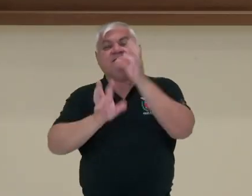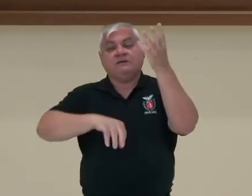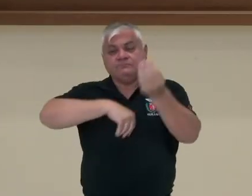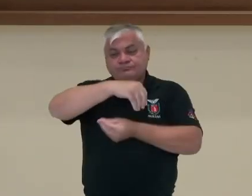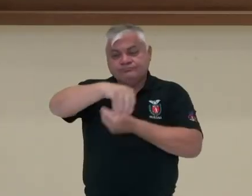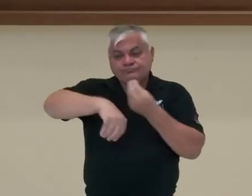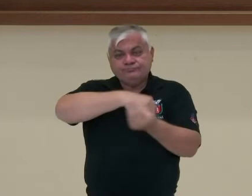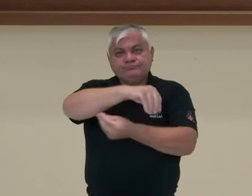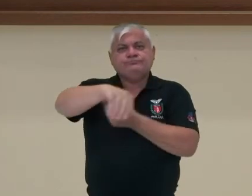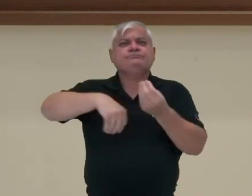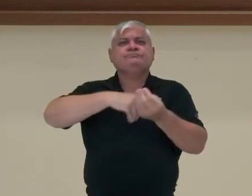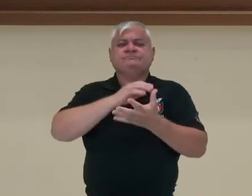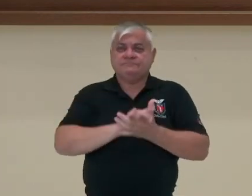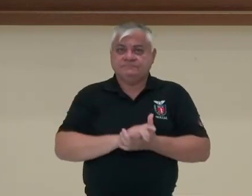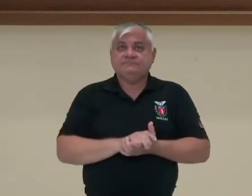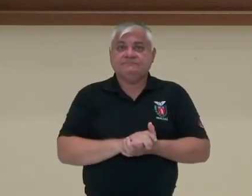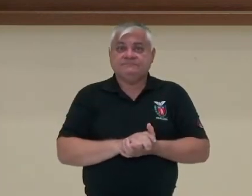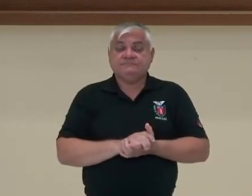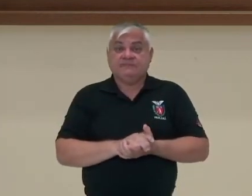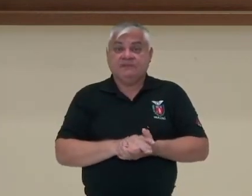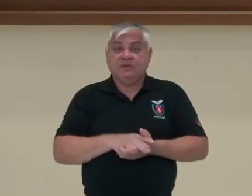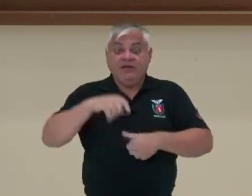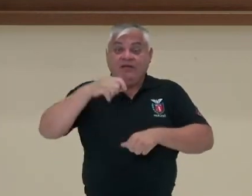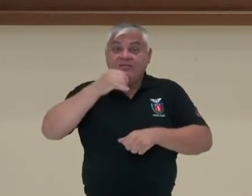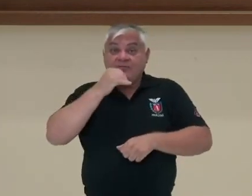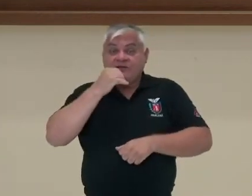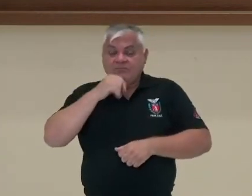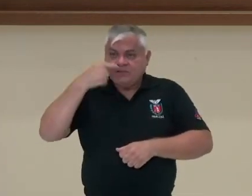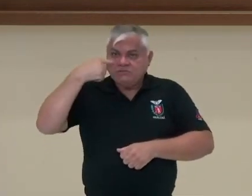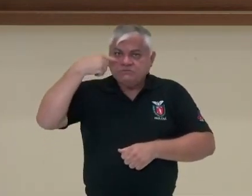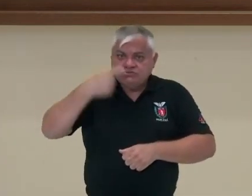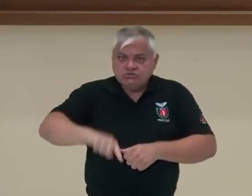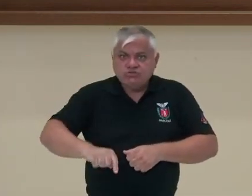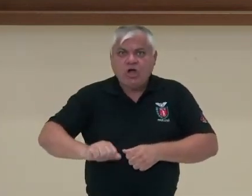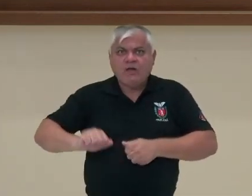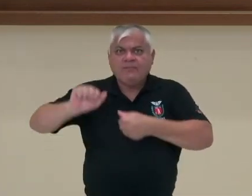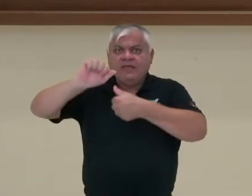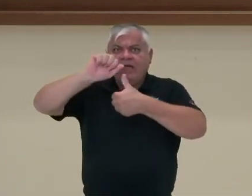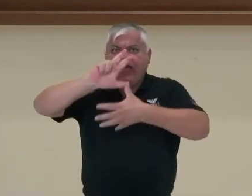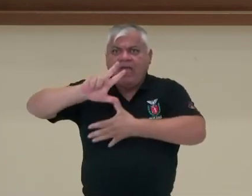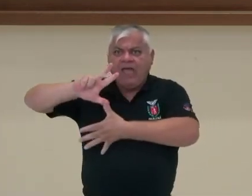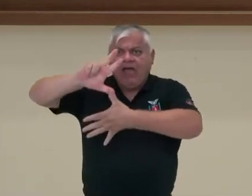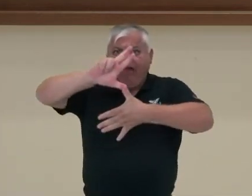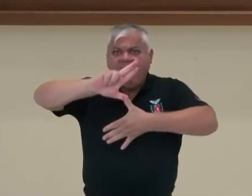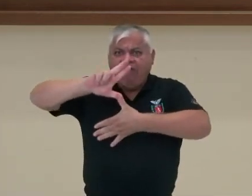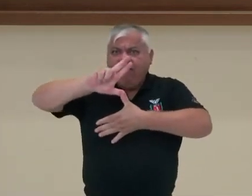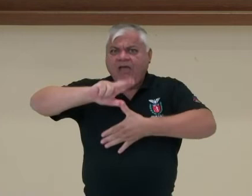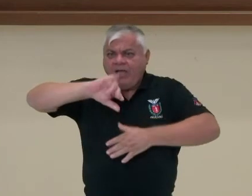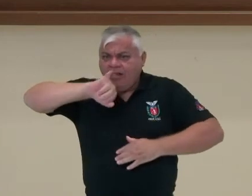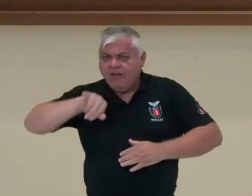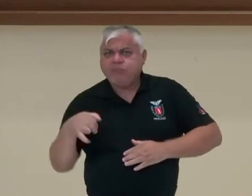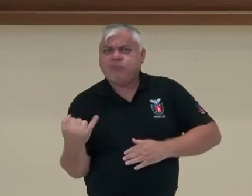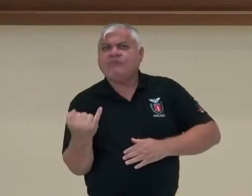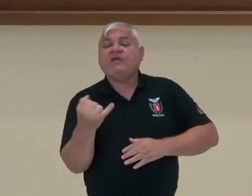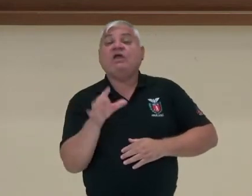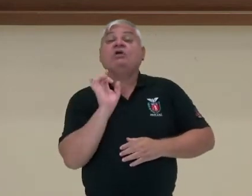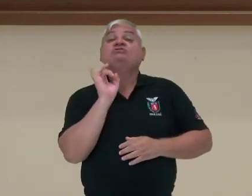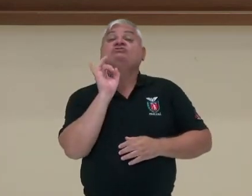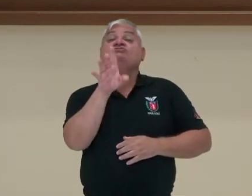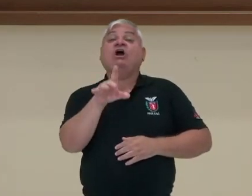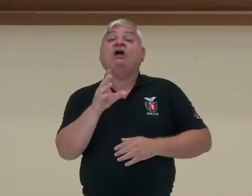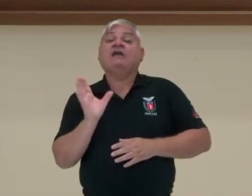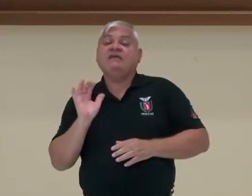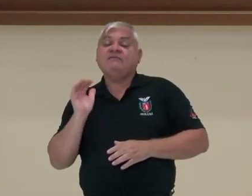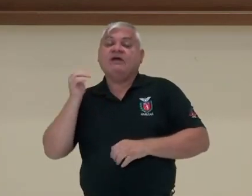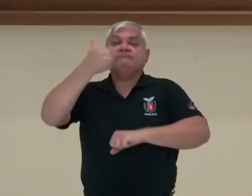gente analisar que, no momento em que eles descobrem a América e que eles decidem explorar, só quem vai